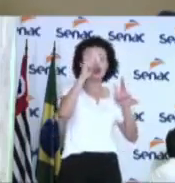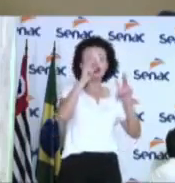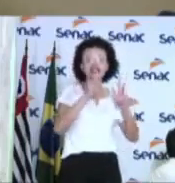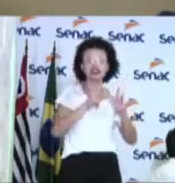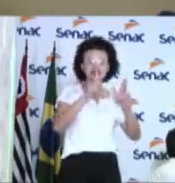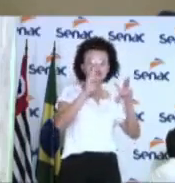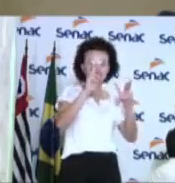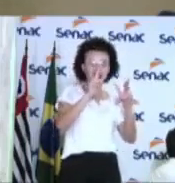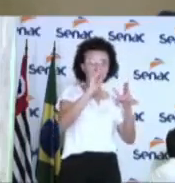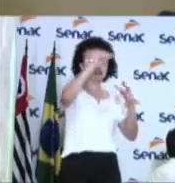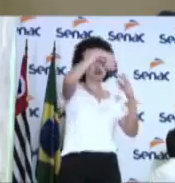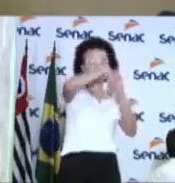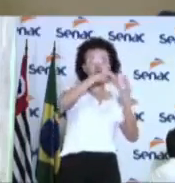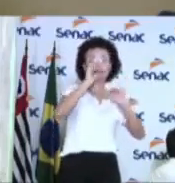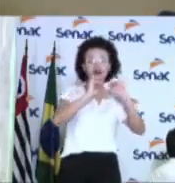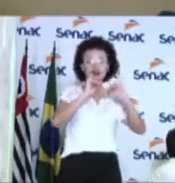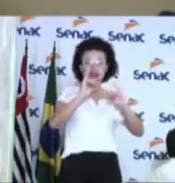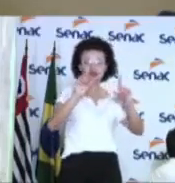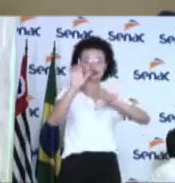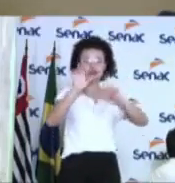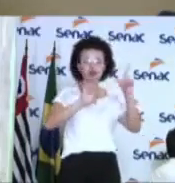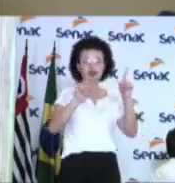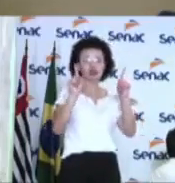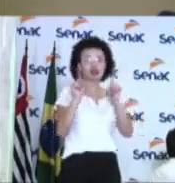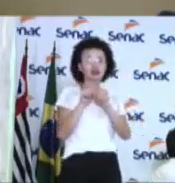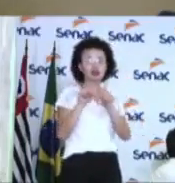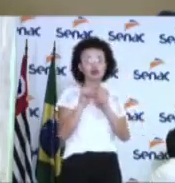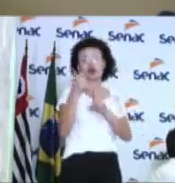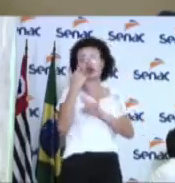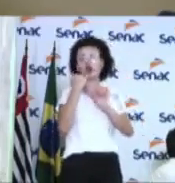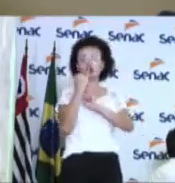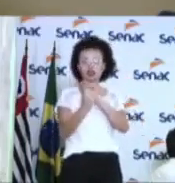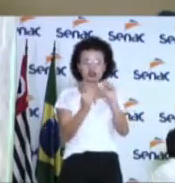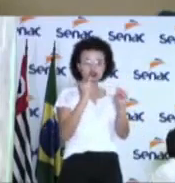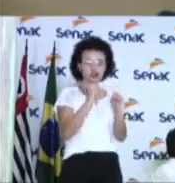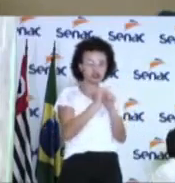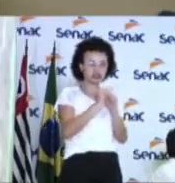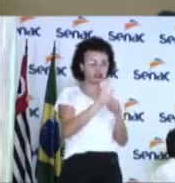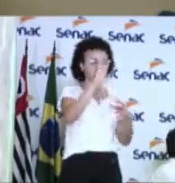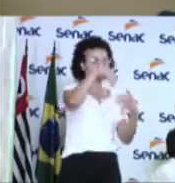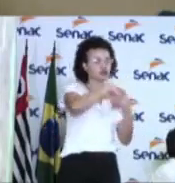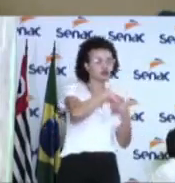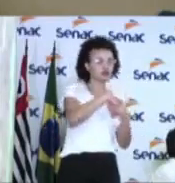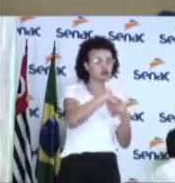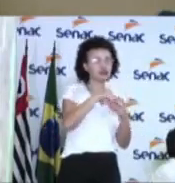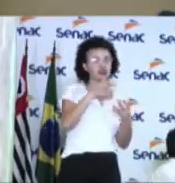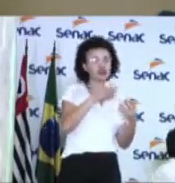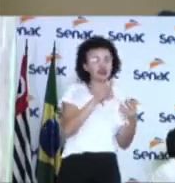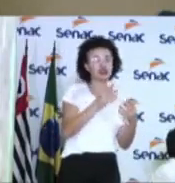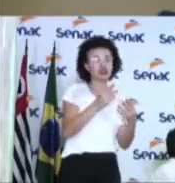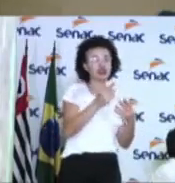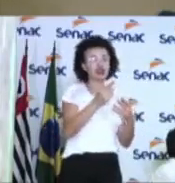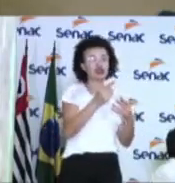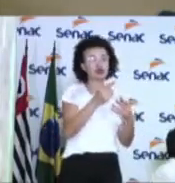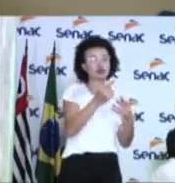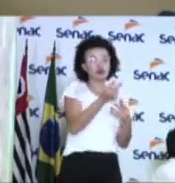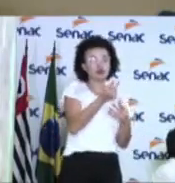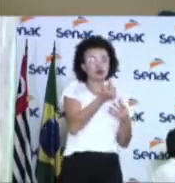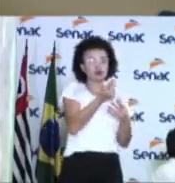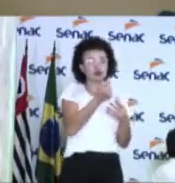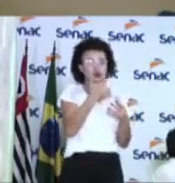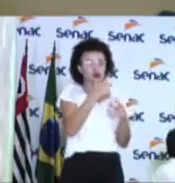série, o comercial de TV, um monte de materiais periféricos de internet, pelo custo que muitas vezes você faz um filme de 30.